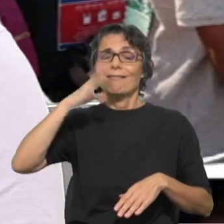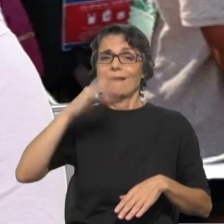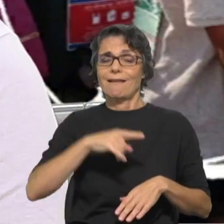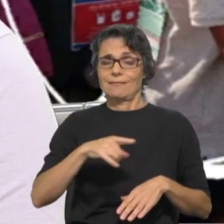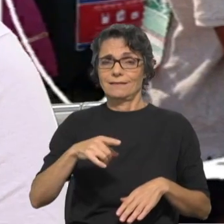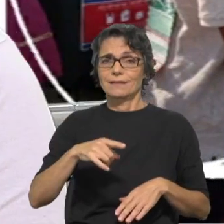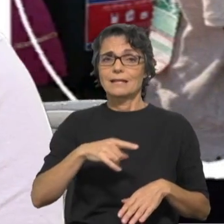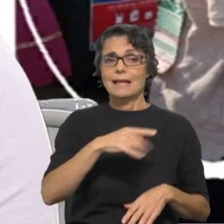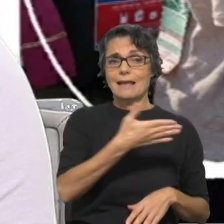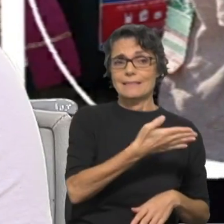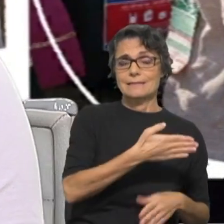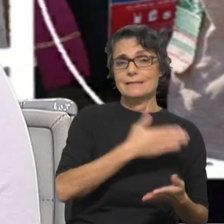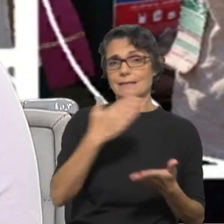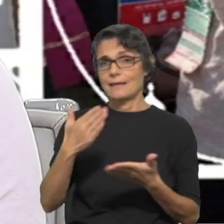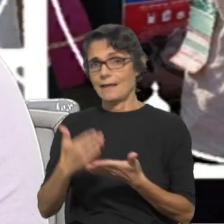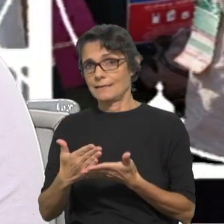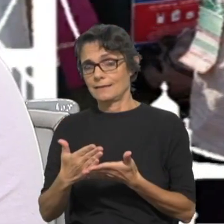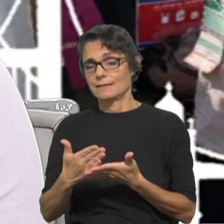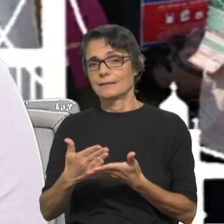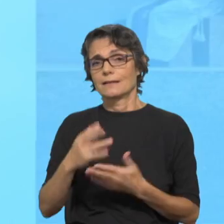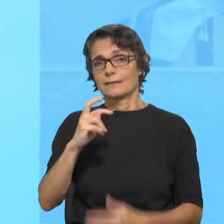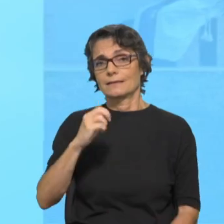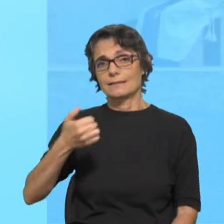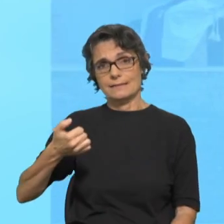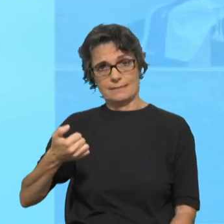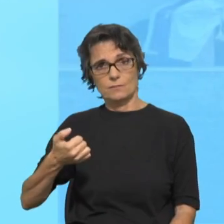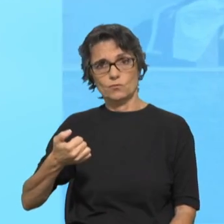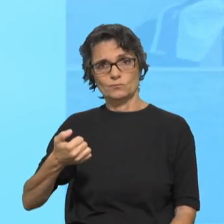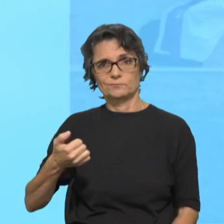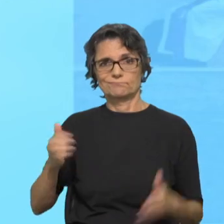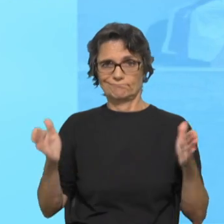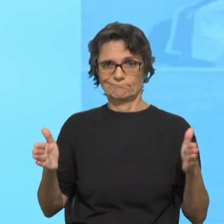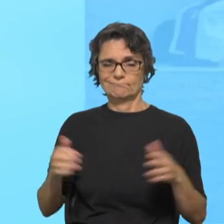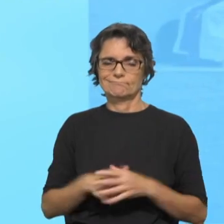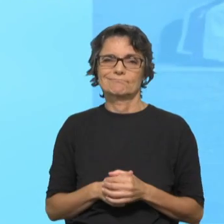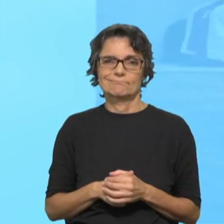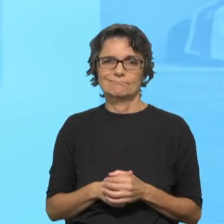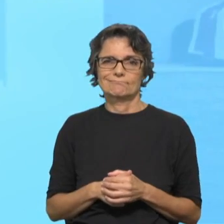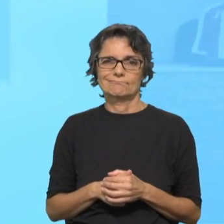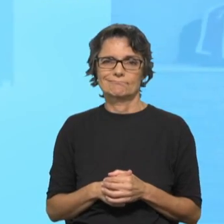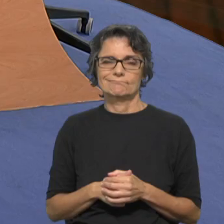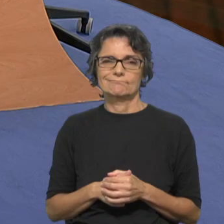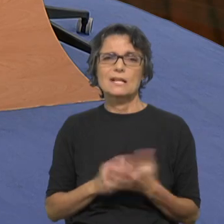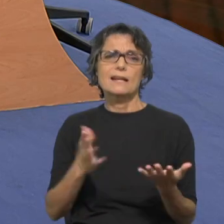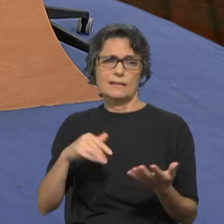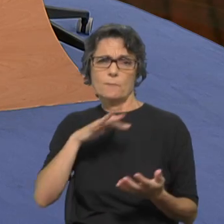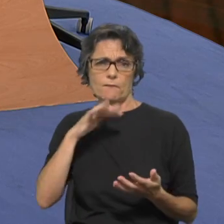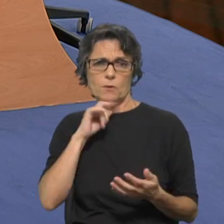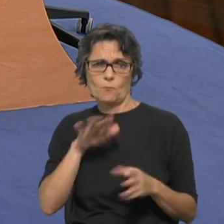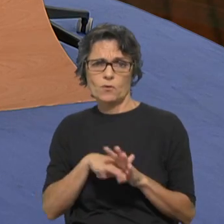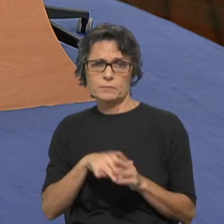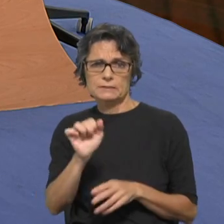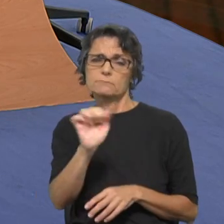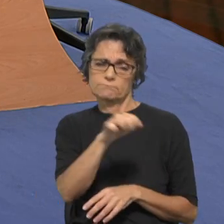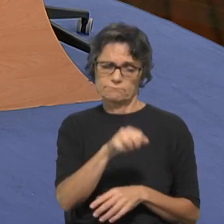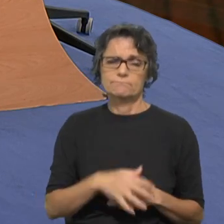aos 35, mas pronto, também para viver a melhor experiência. E como dizia o Padre Zé Carlos, também há famílias que podem participar, né, nessas